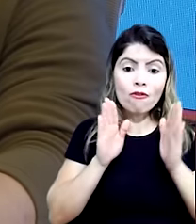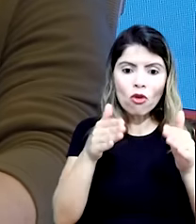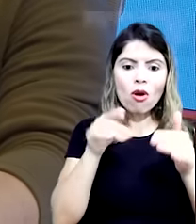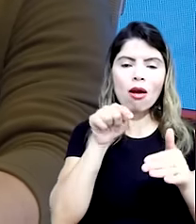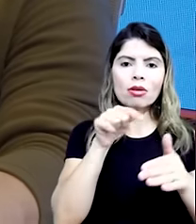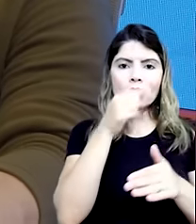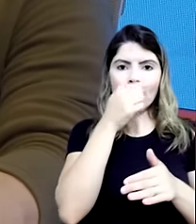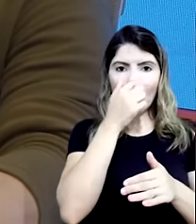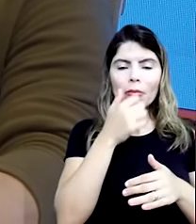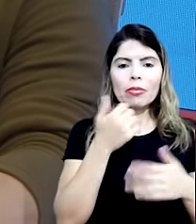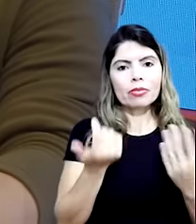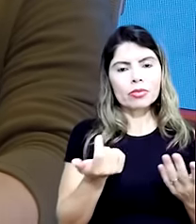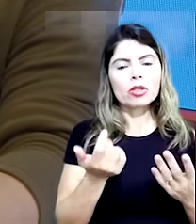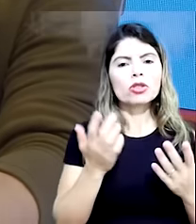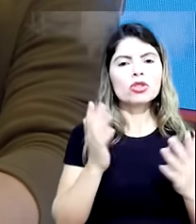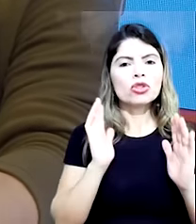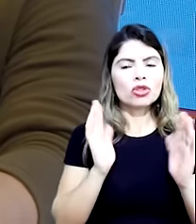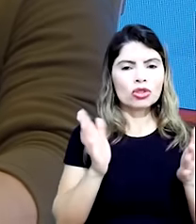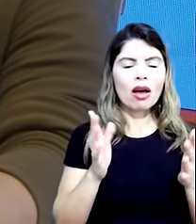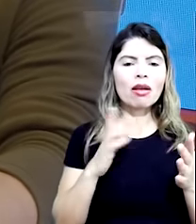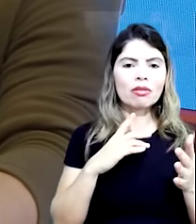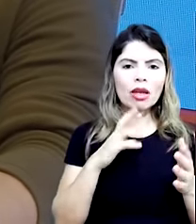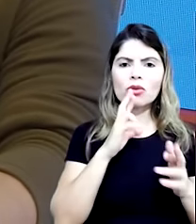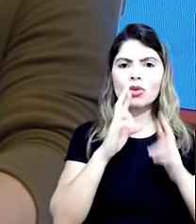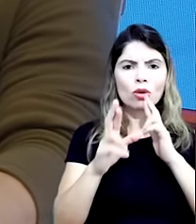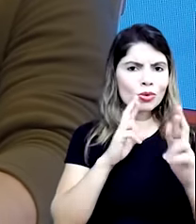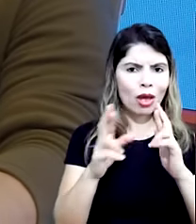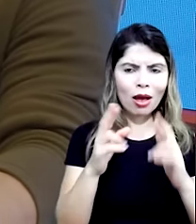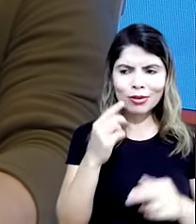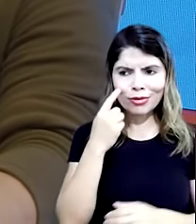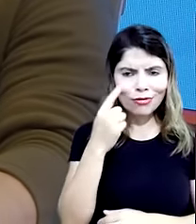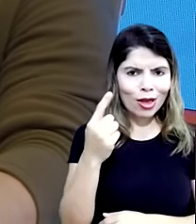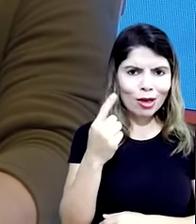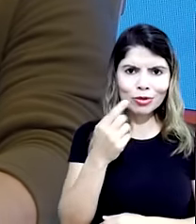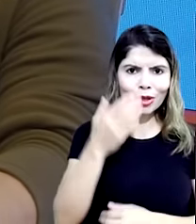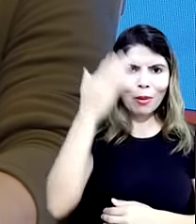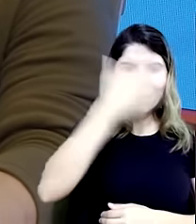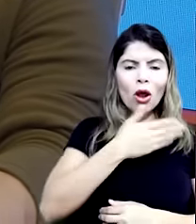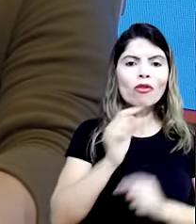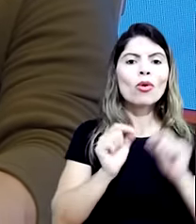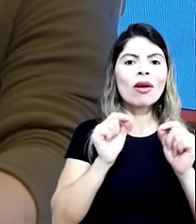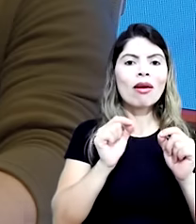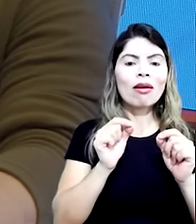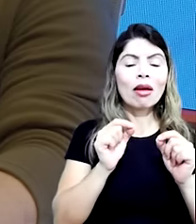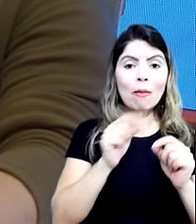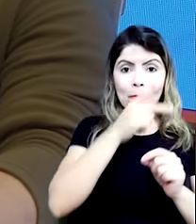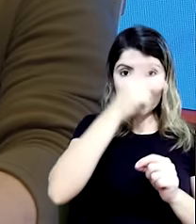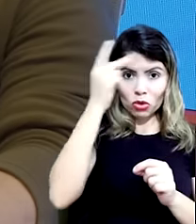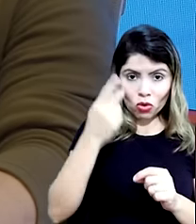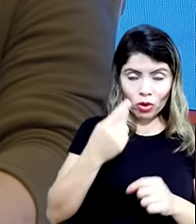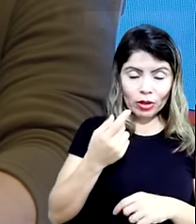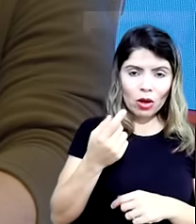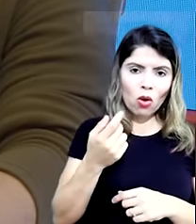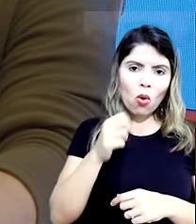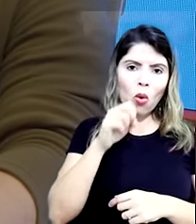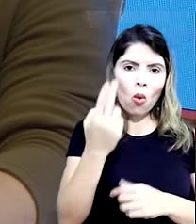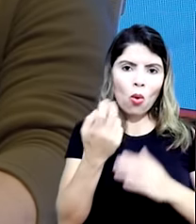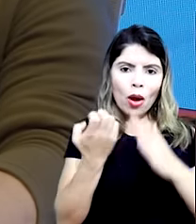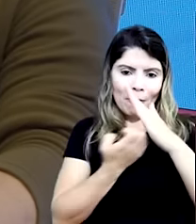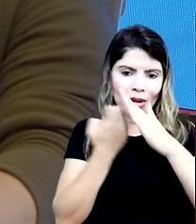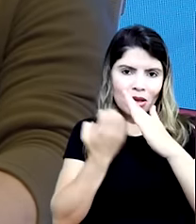Eh muitos muitos resultados aí que comprovam que quando existe né eh quando empresário as